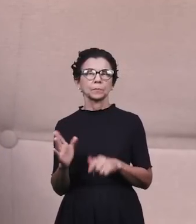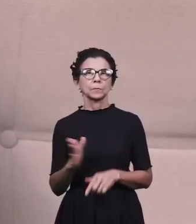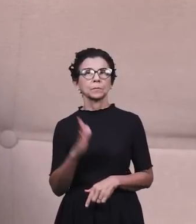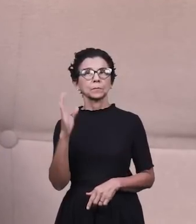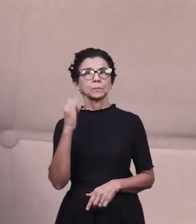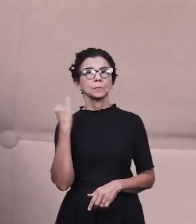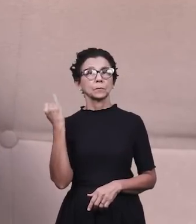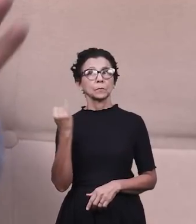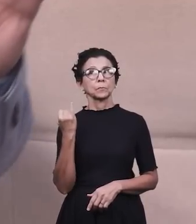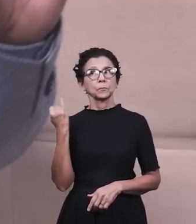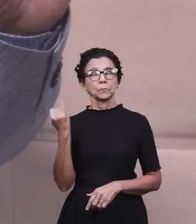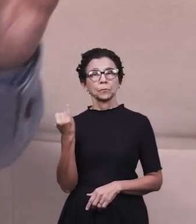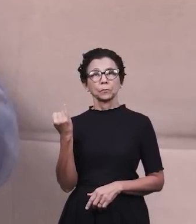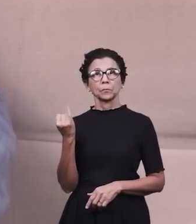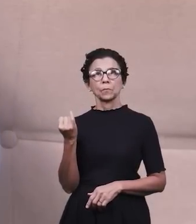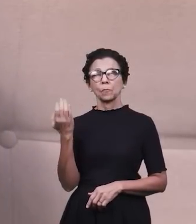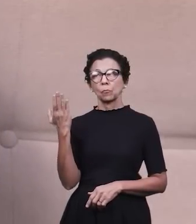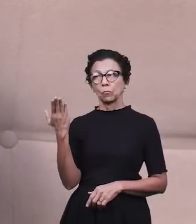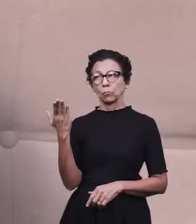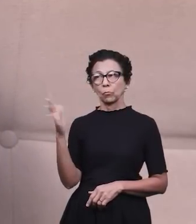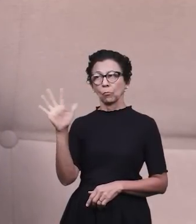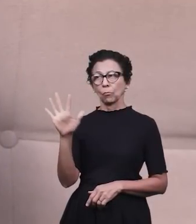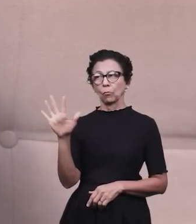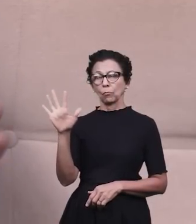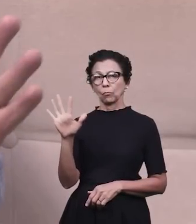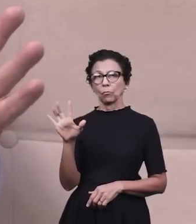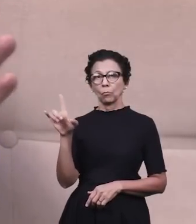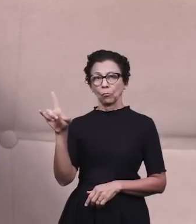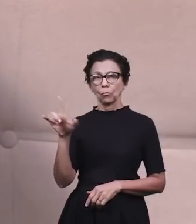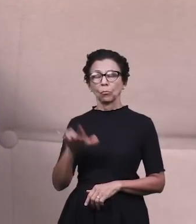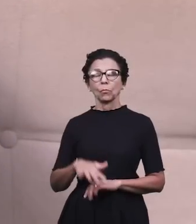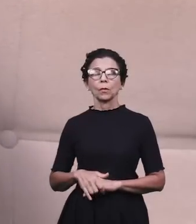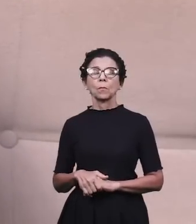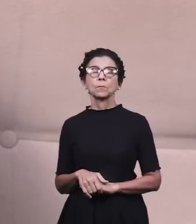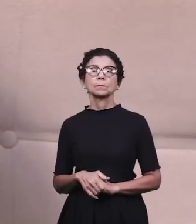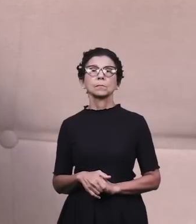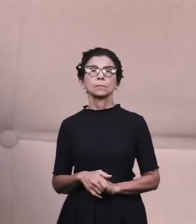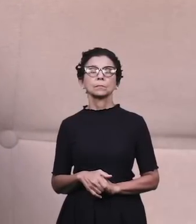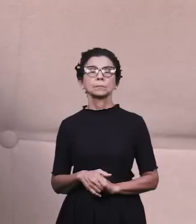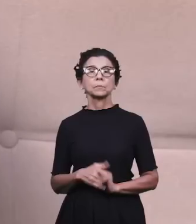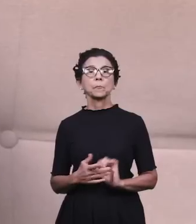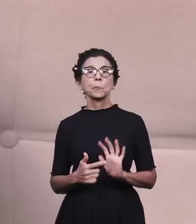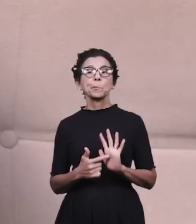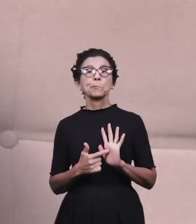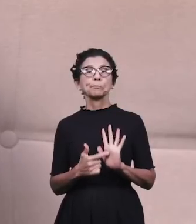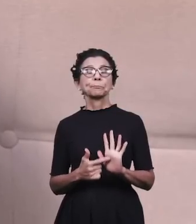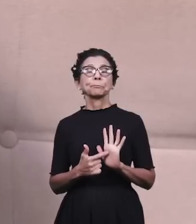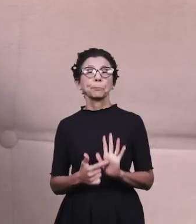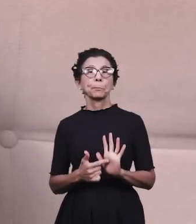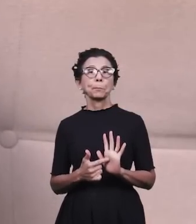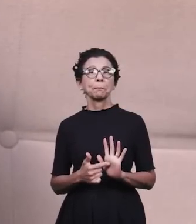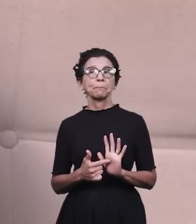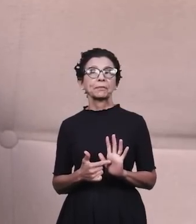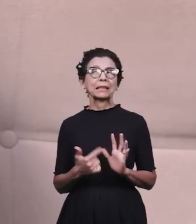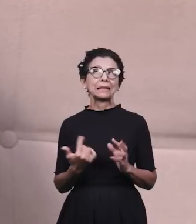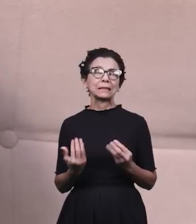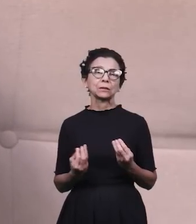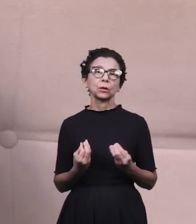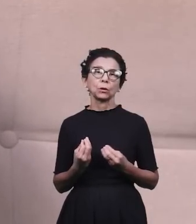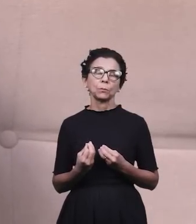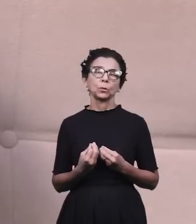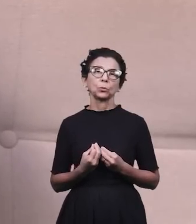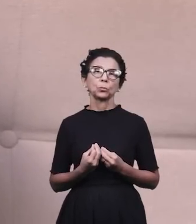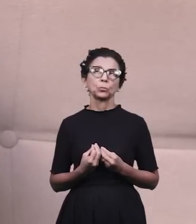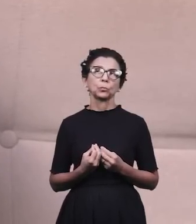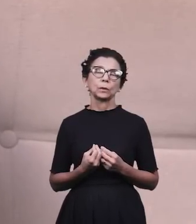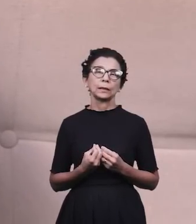muito importante esse banner, nesse painel, porque ele mostra como se